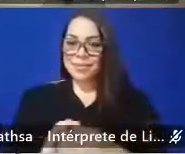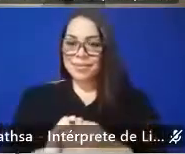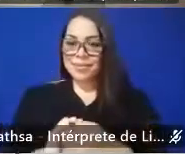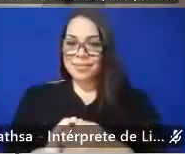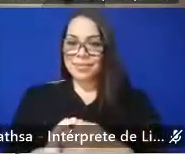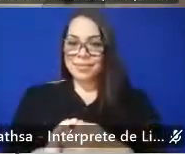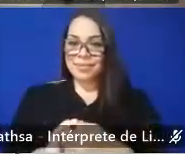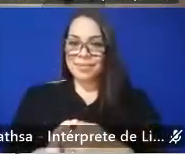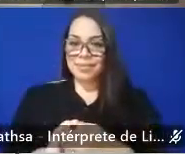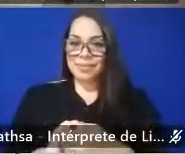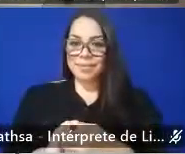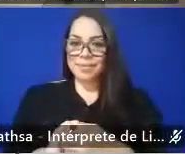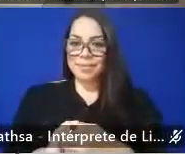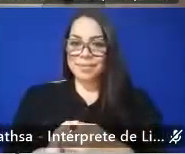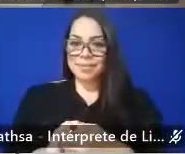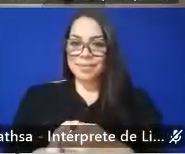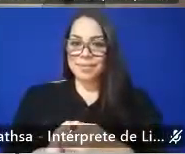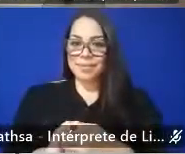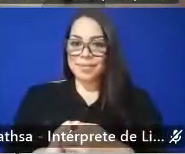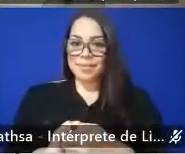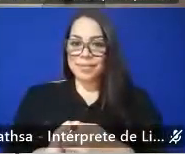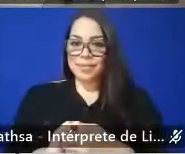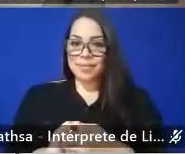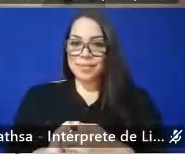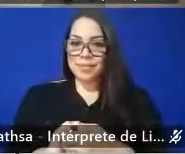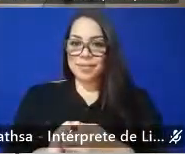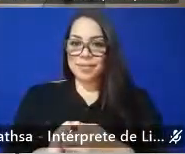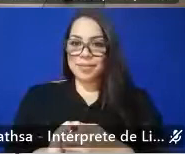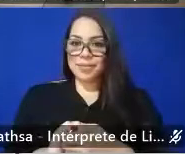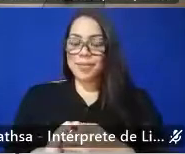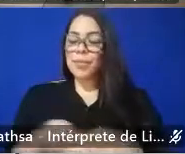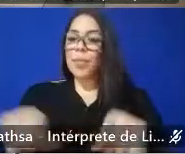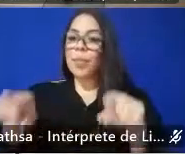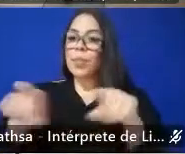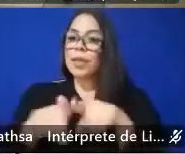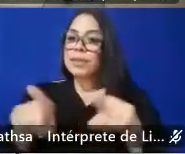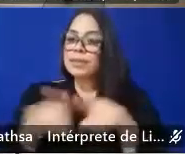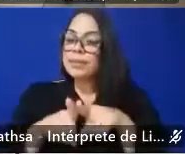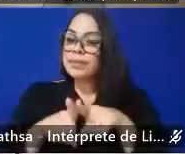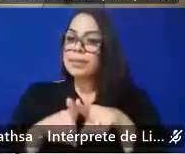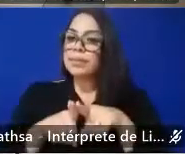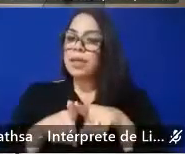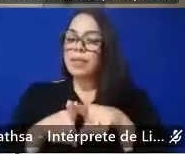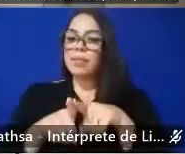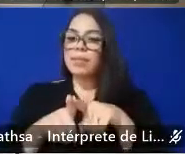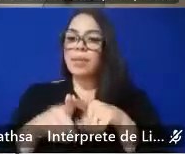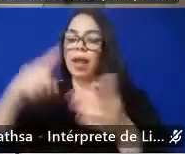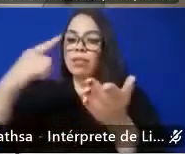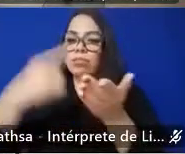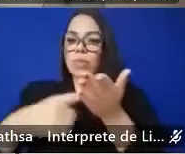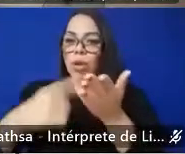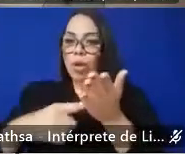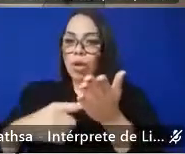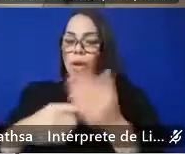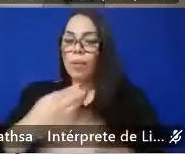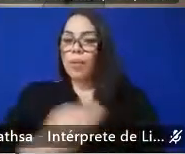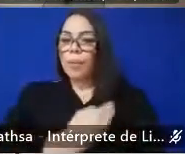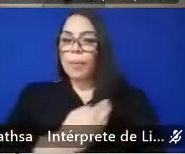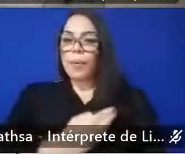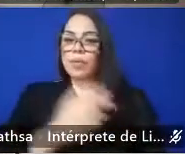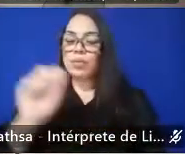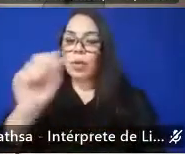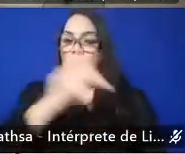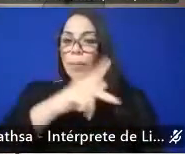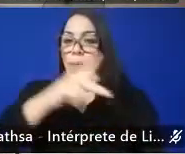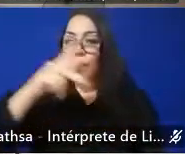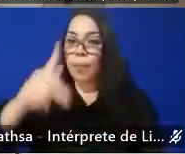o registo a presença do ilustre Presidente da